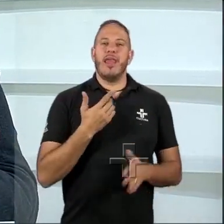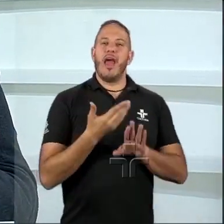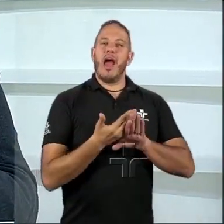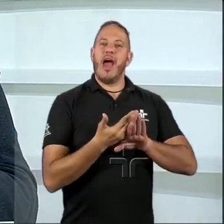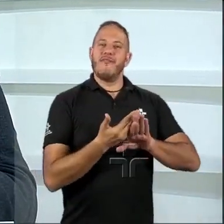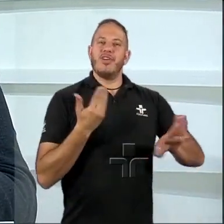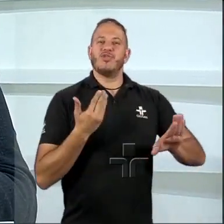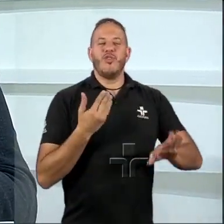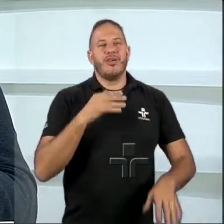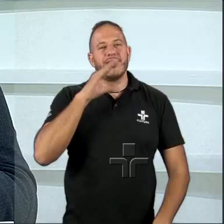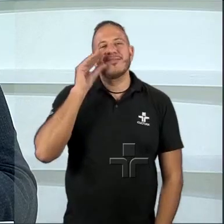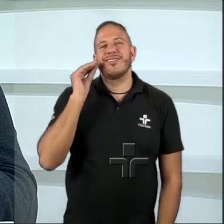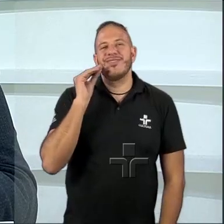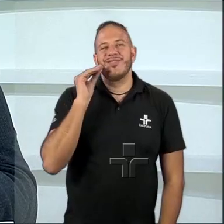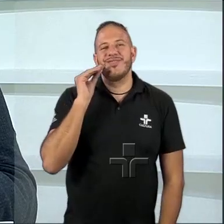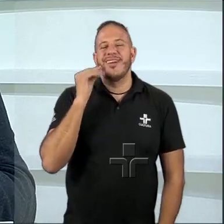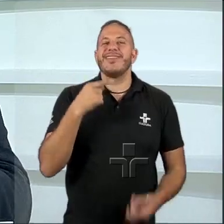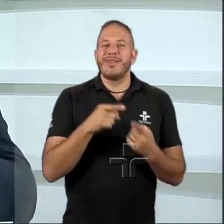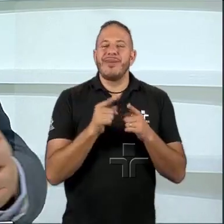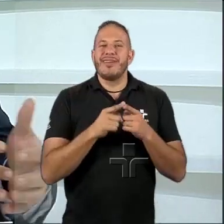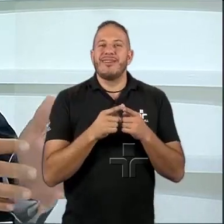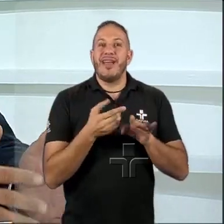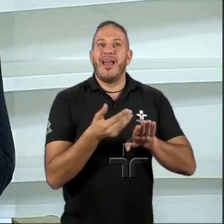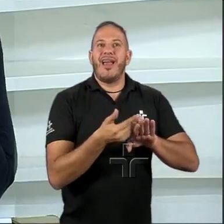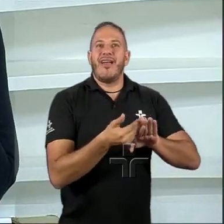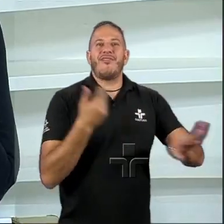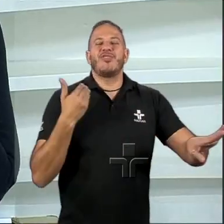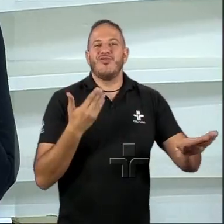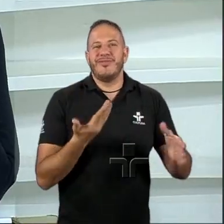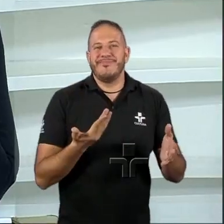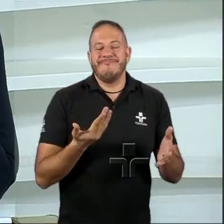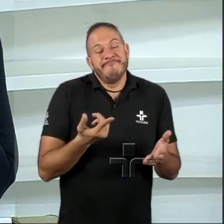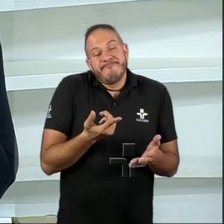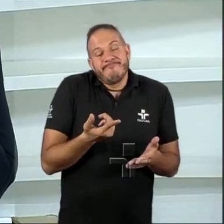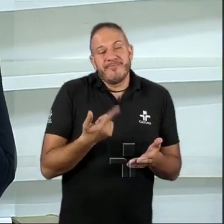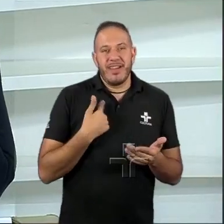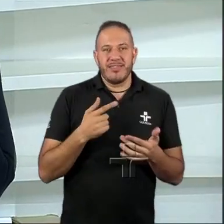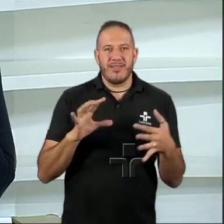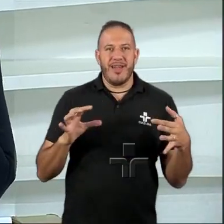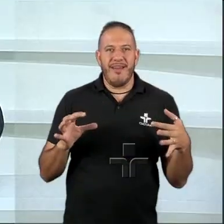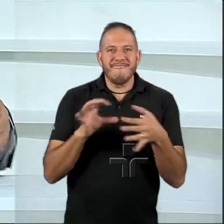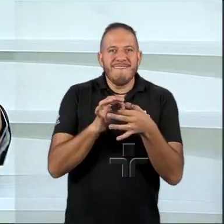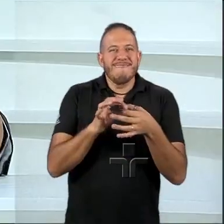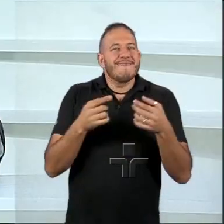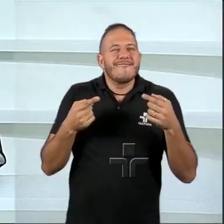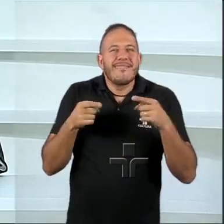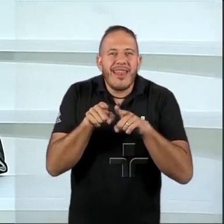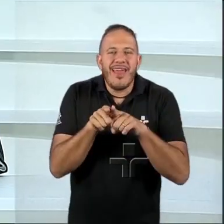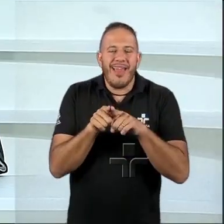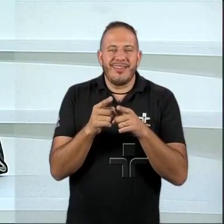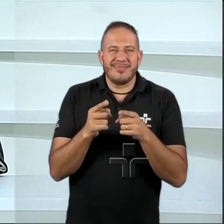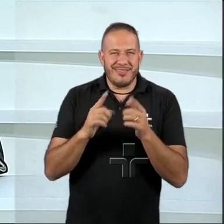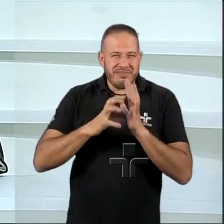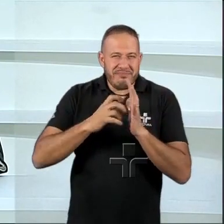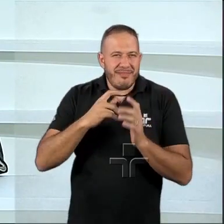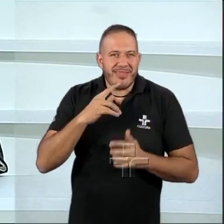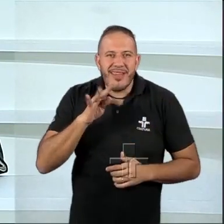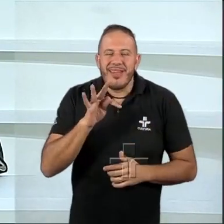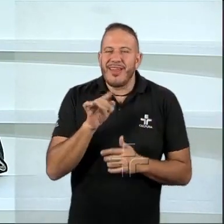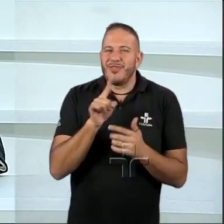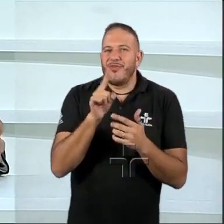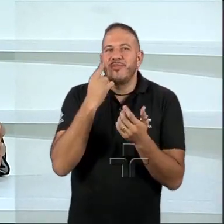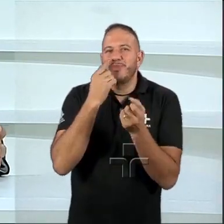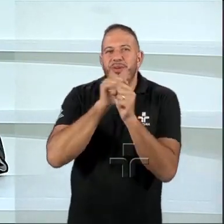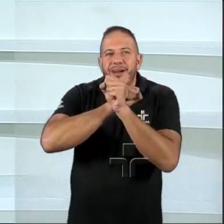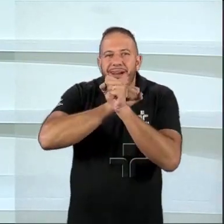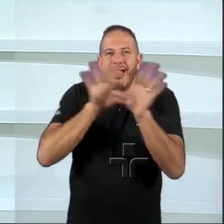o Ciro, de tal modo que impediu ele, com suas alianças não explícitas